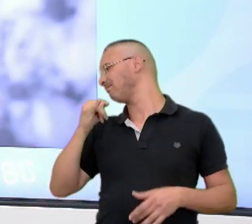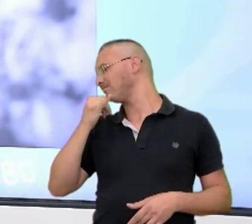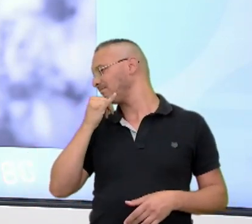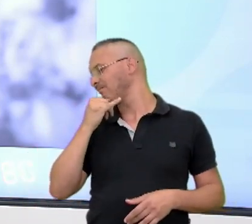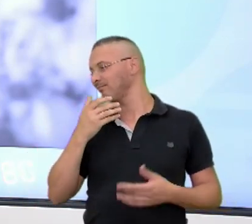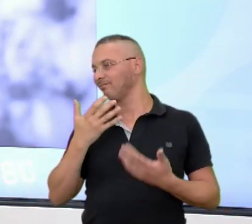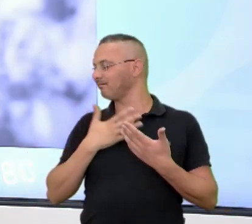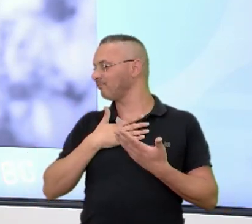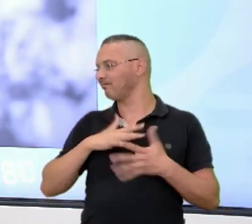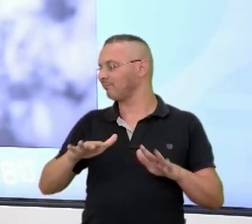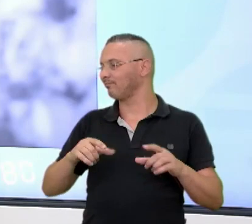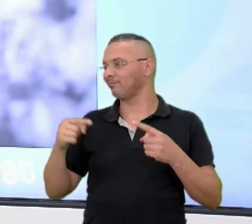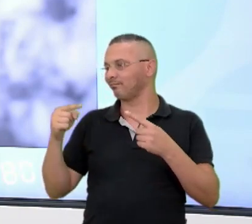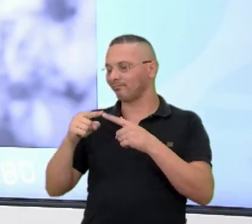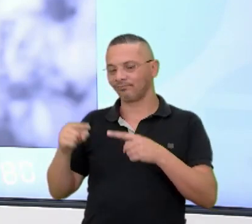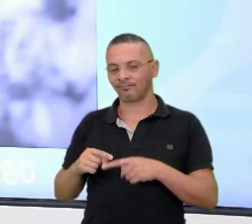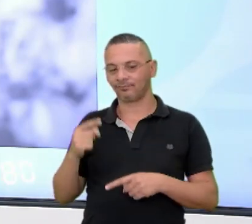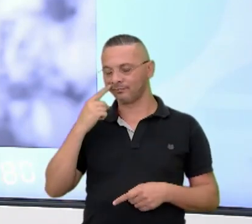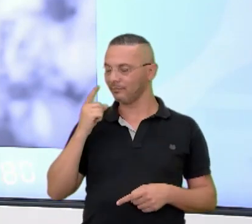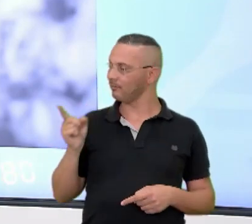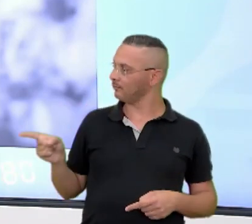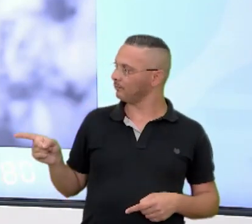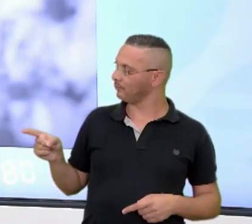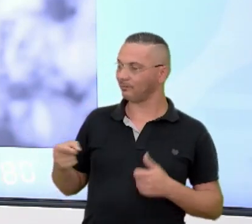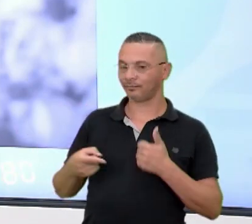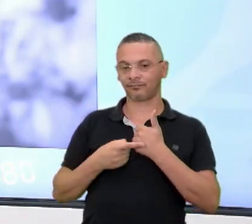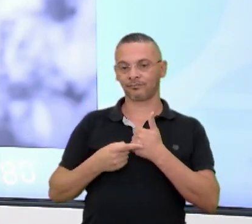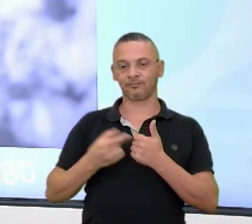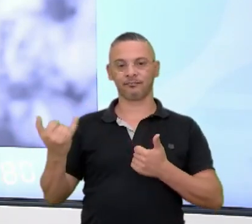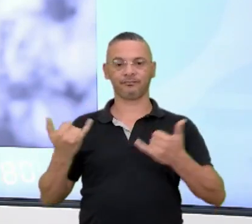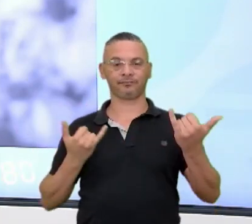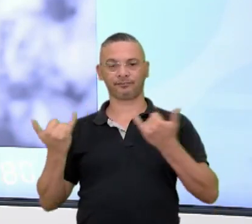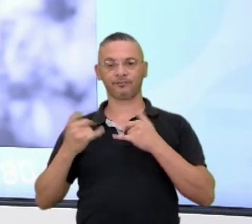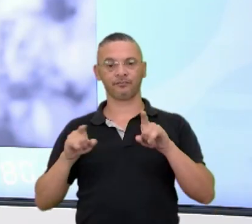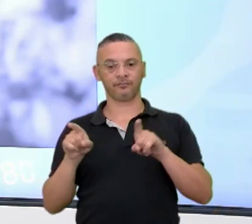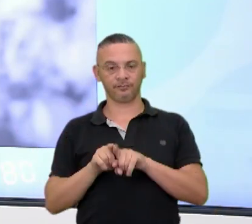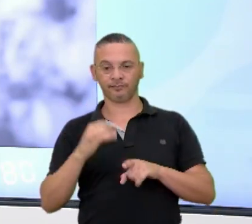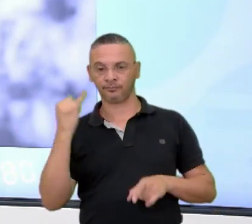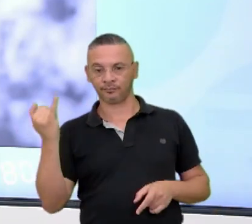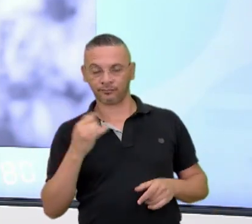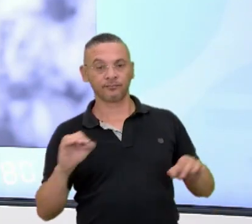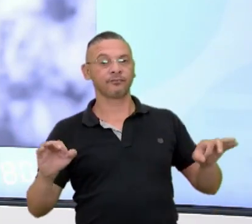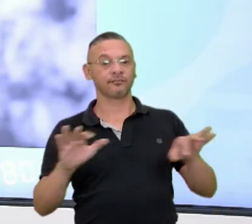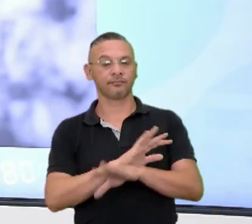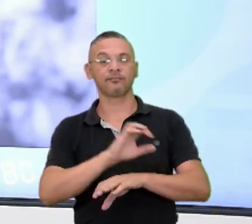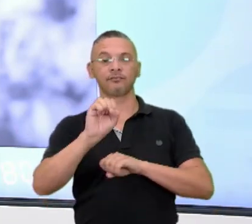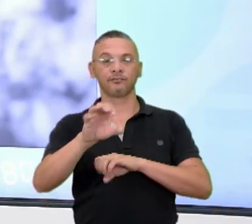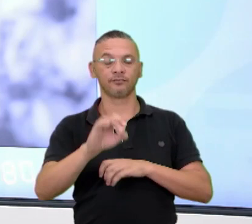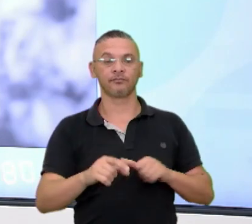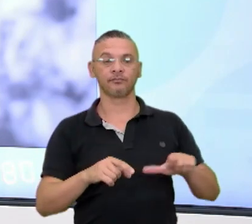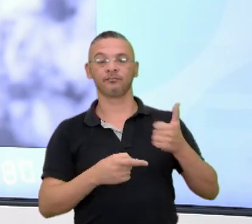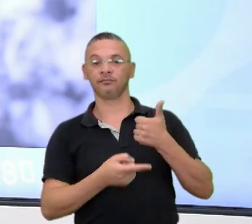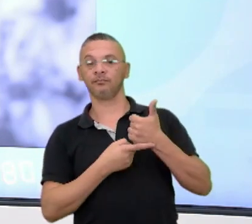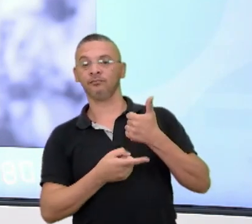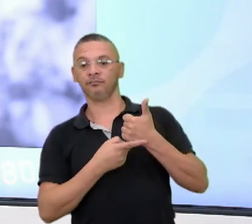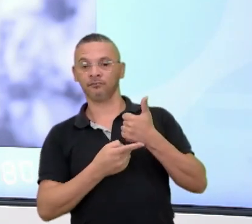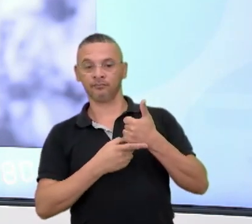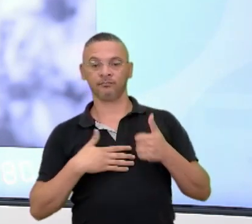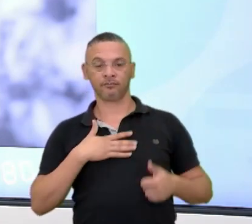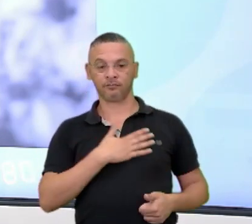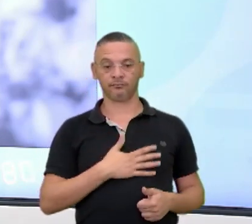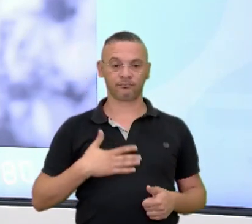Voltou? Então, voltamos. Discutir o que é? Ó, Informational bubble. Vamos ver quem acertou. Vamos ver quem acertou. E pontua entre vocês